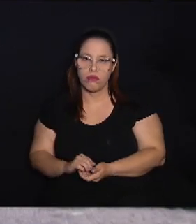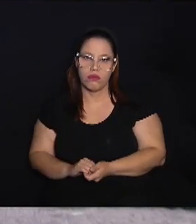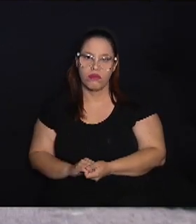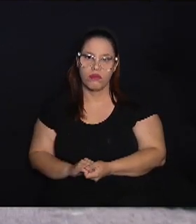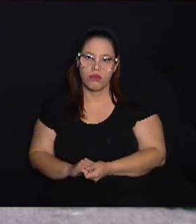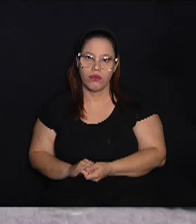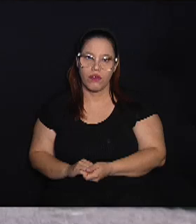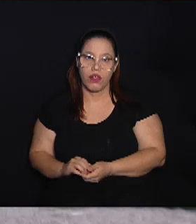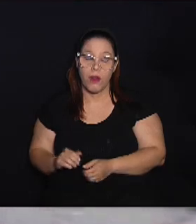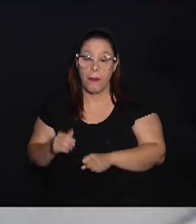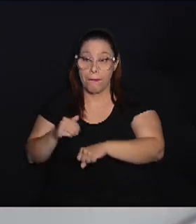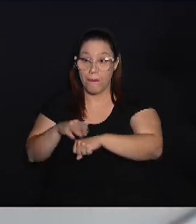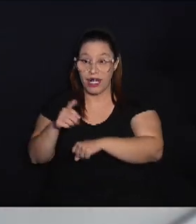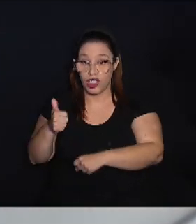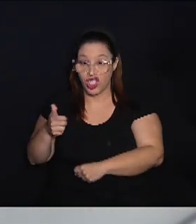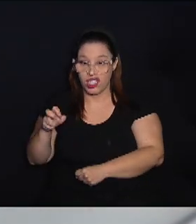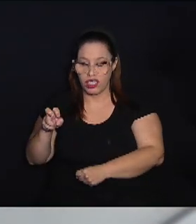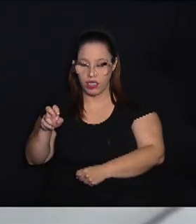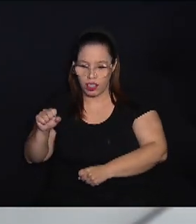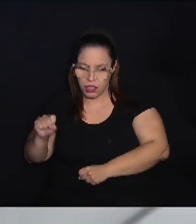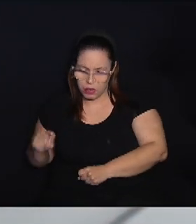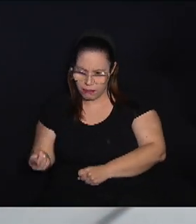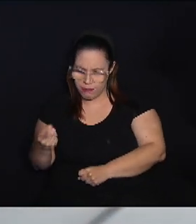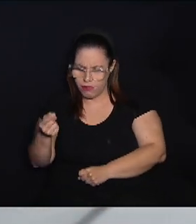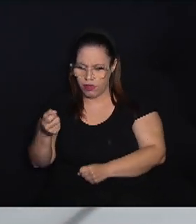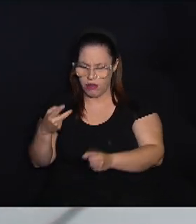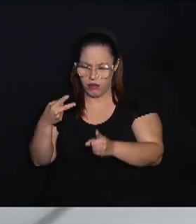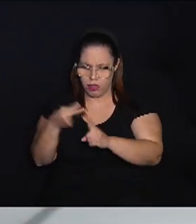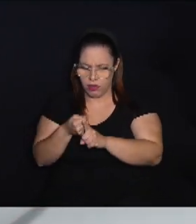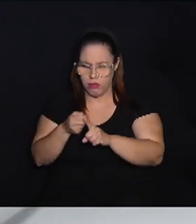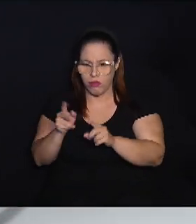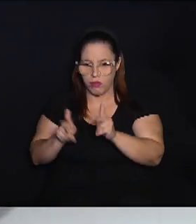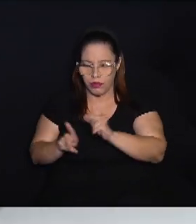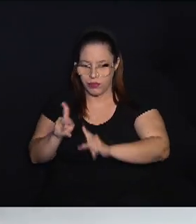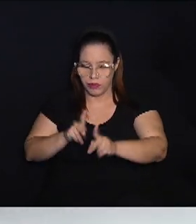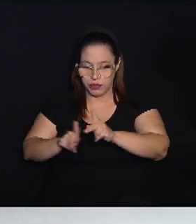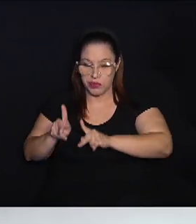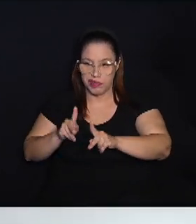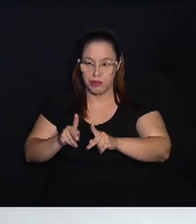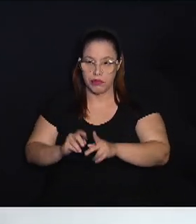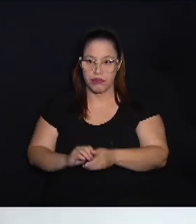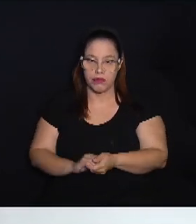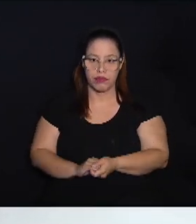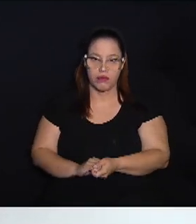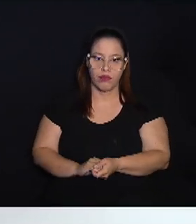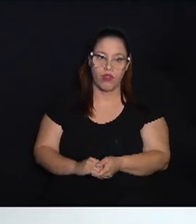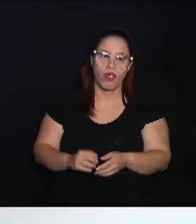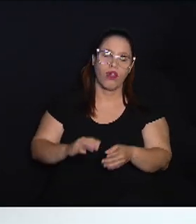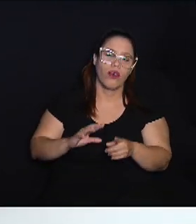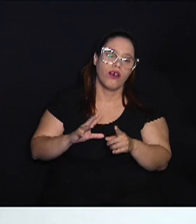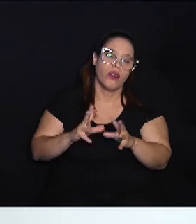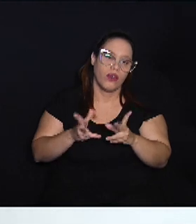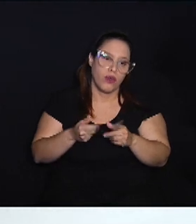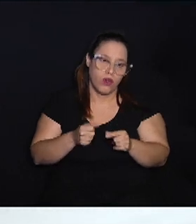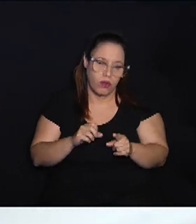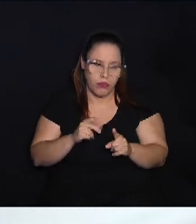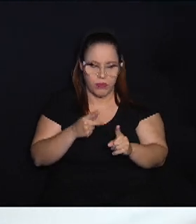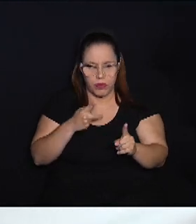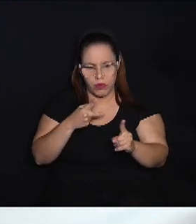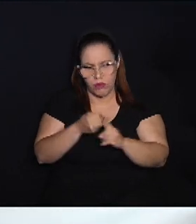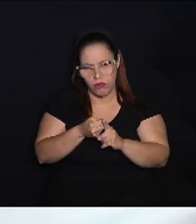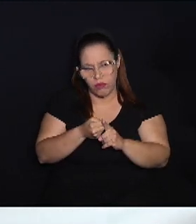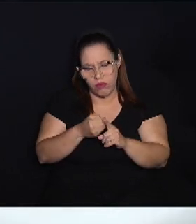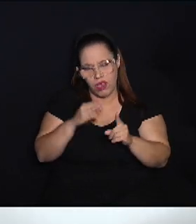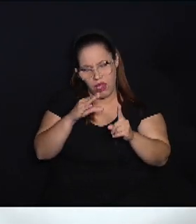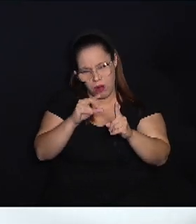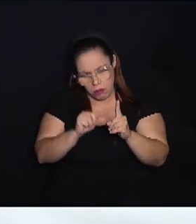gente já aplicou mais de 15 mil doses na população aí recomendada. E a cobertura vacinal da dengue está abaixo do esperado? Como que está,